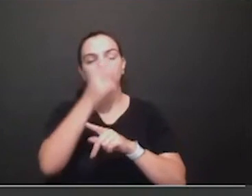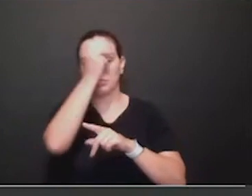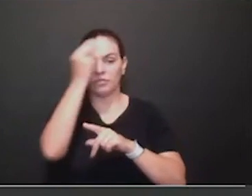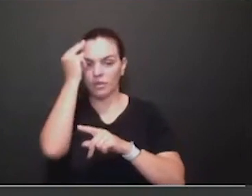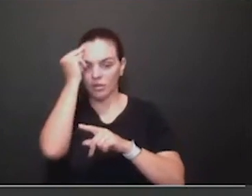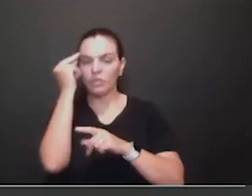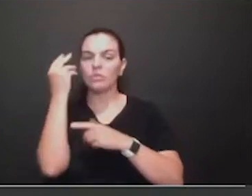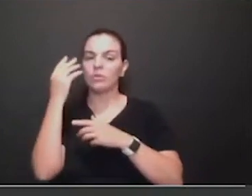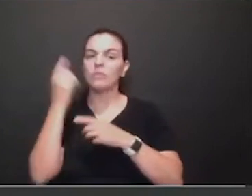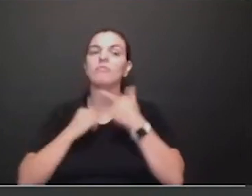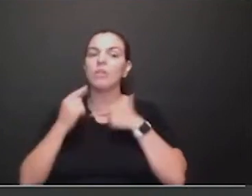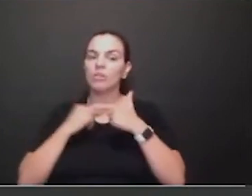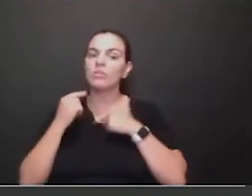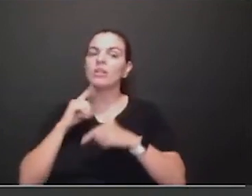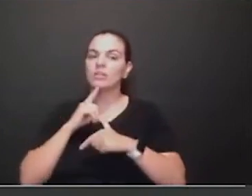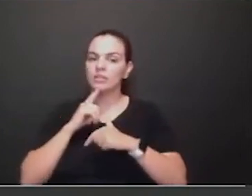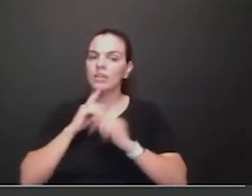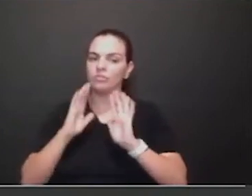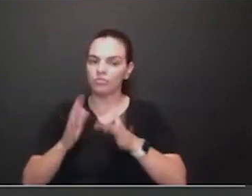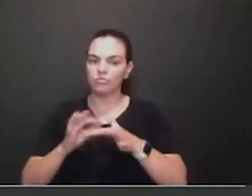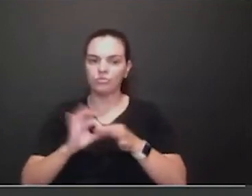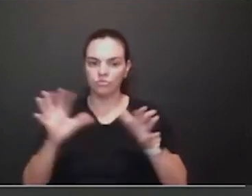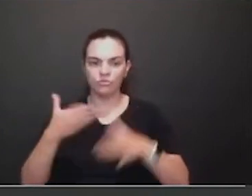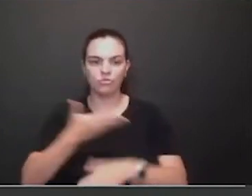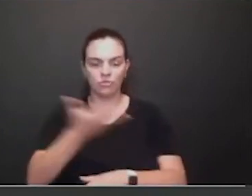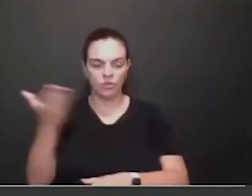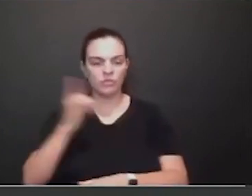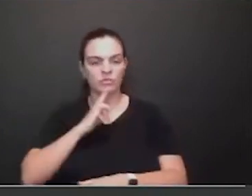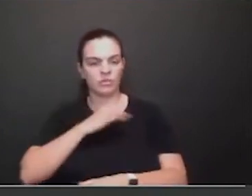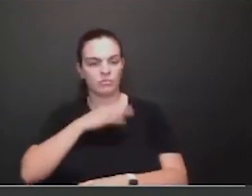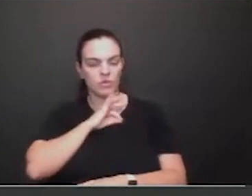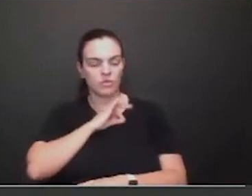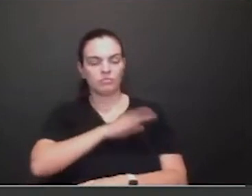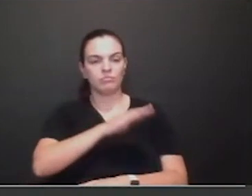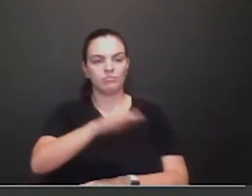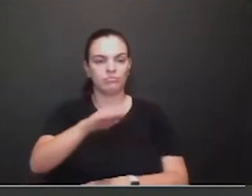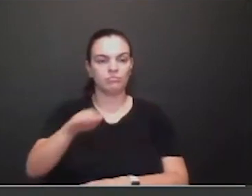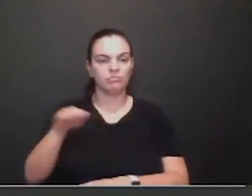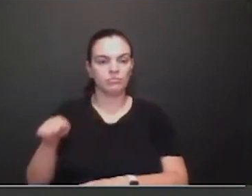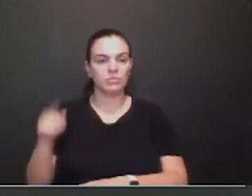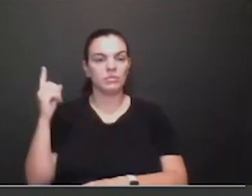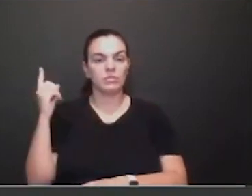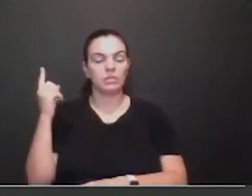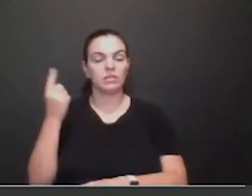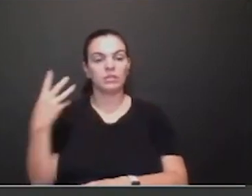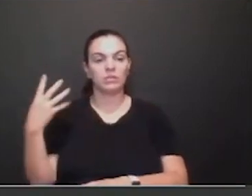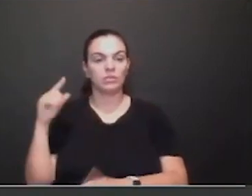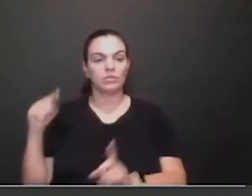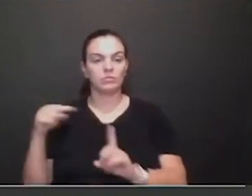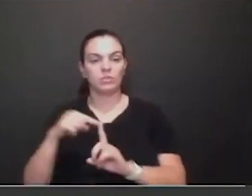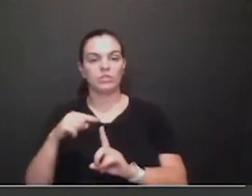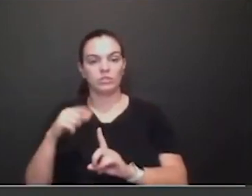entregar. Vamos ver as metas do Viva Curitiba que não dorme. Nós temos 14 metas relacionadas, a grande maioria delas, ou